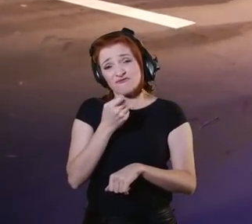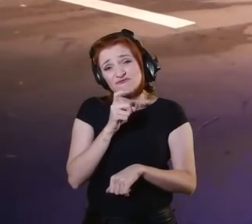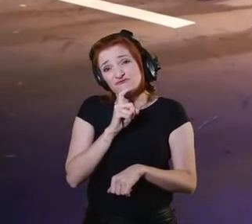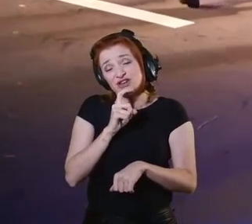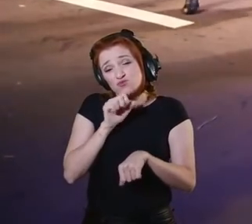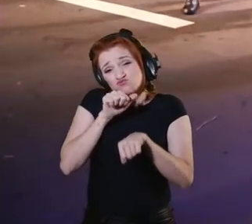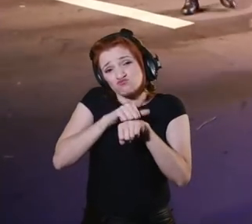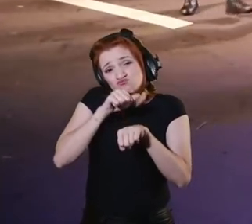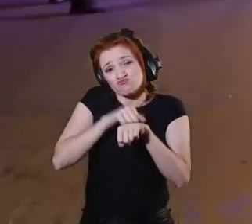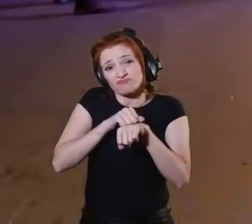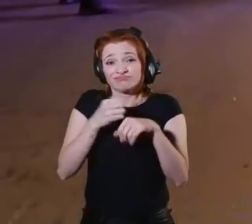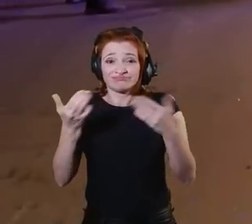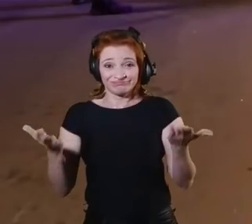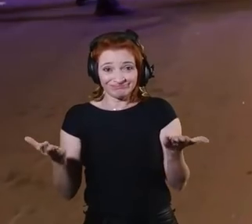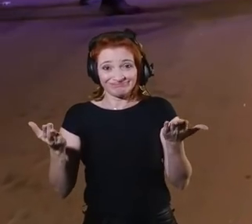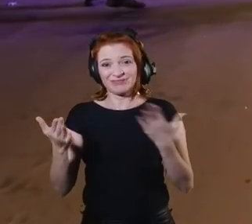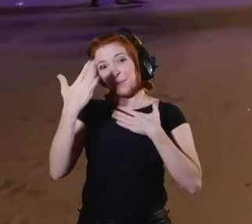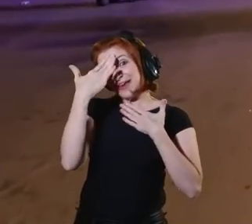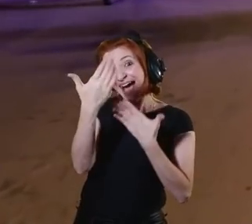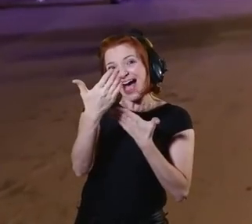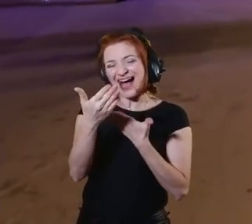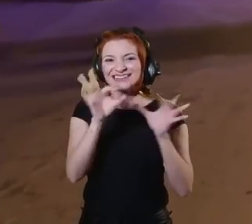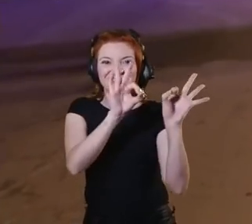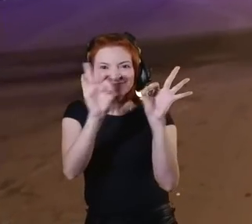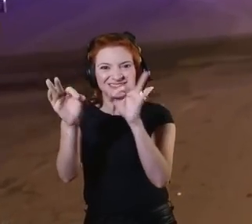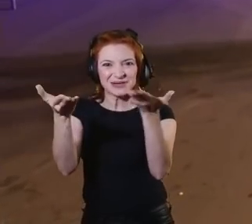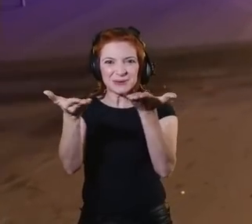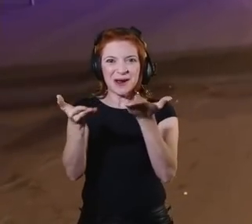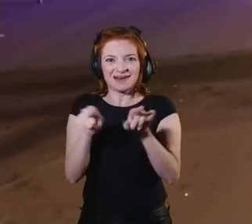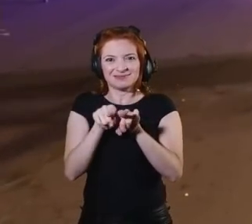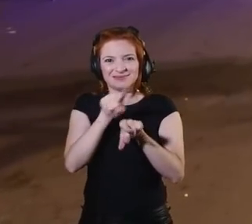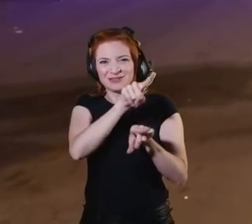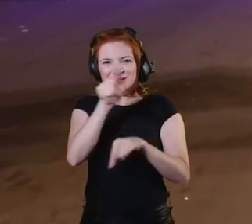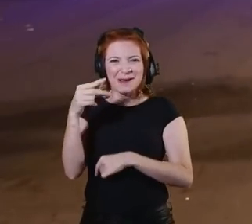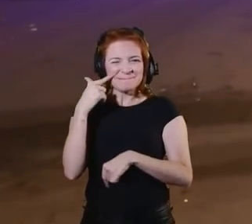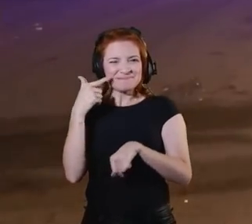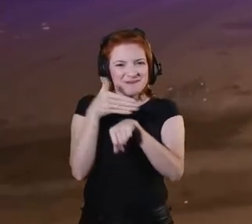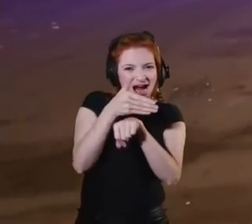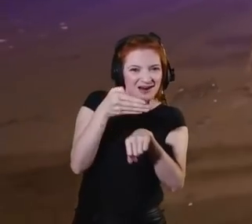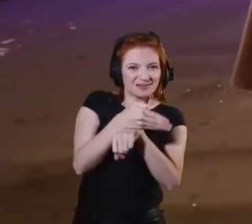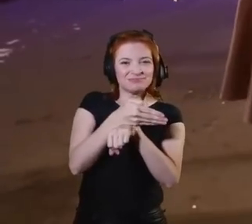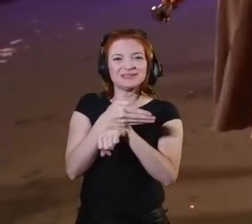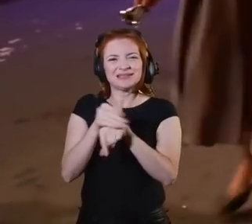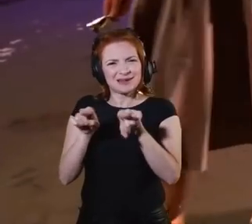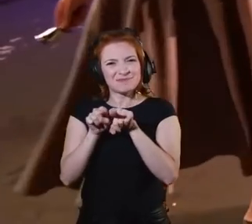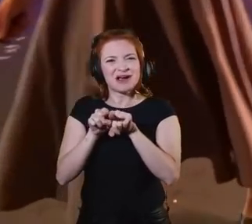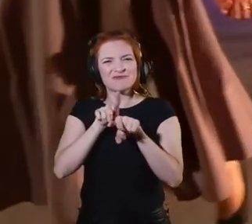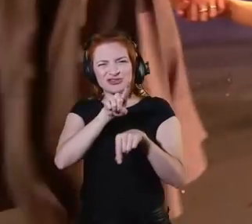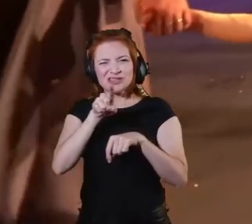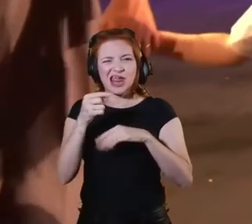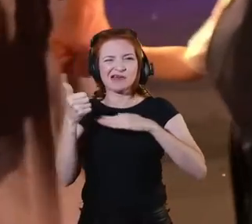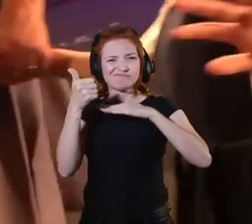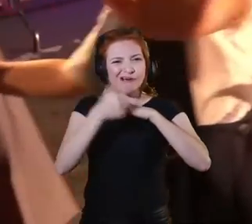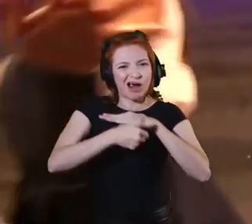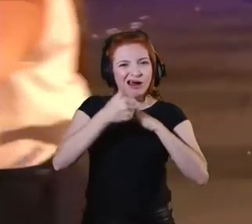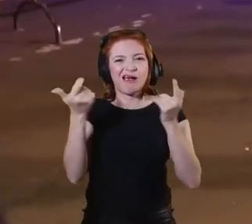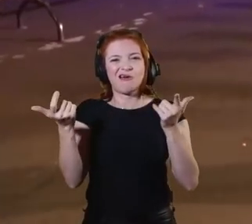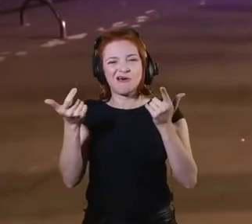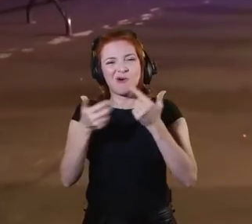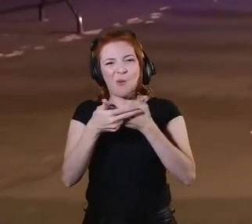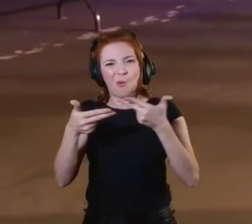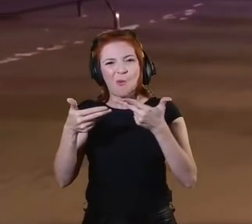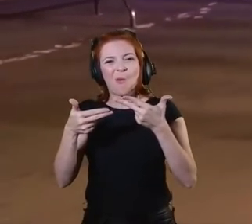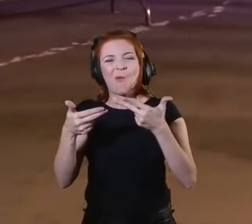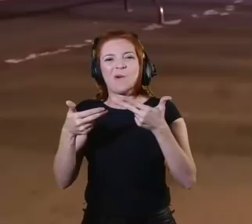aí. Muito obrigado pela sua audiência, pela sua participação, deixando também a sua curtida nas páginas, nas